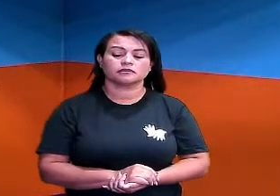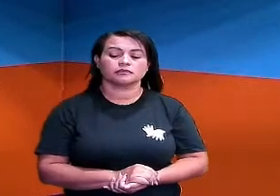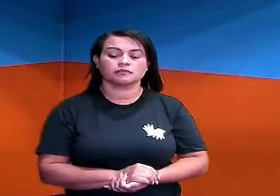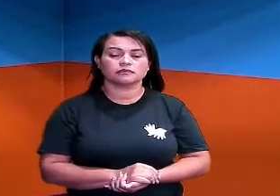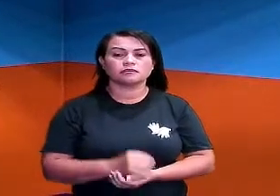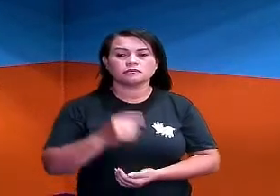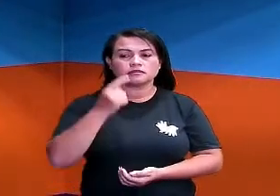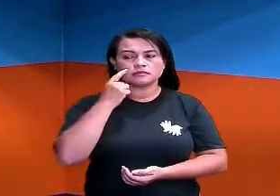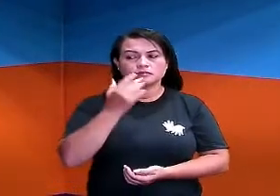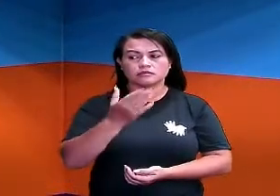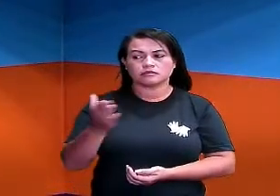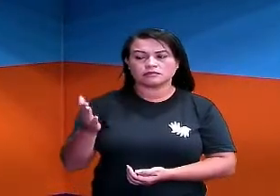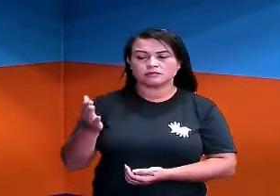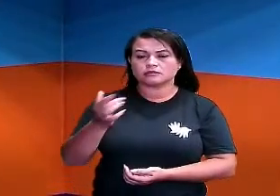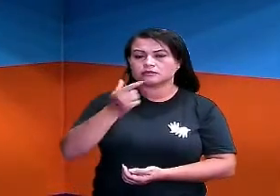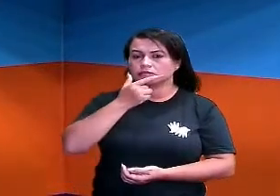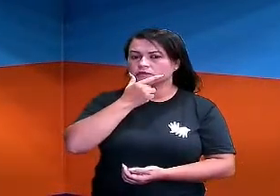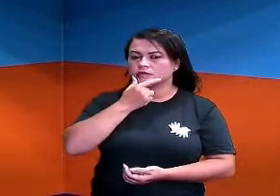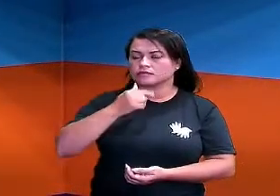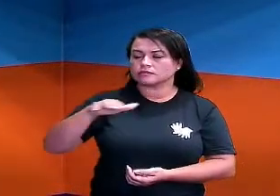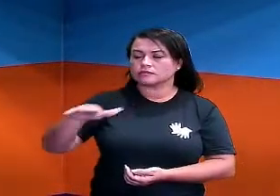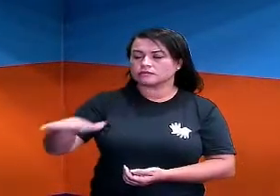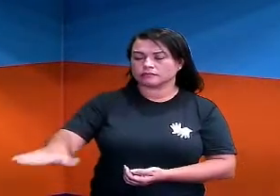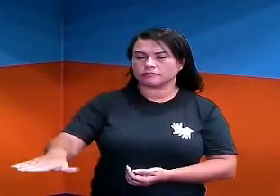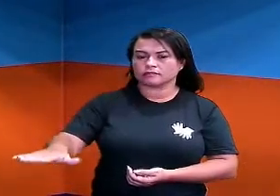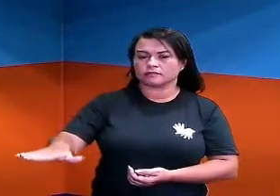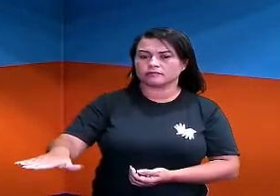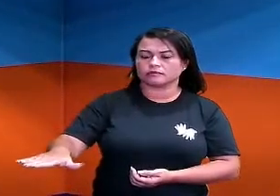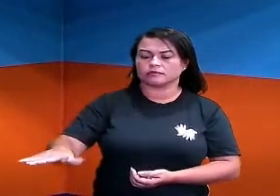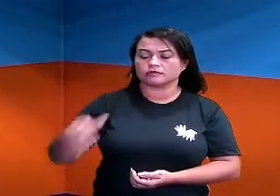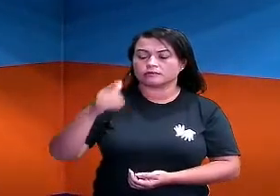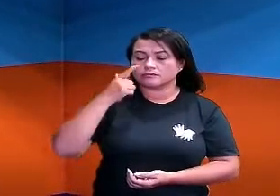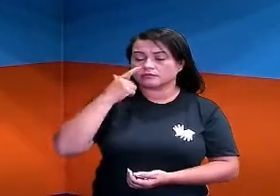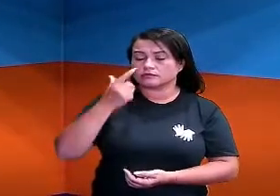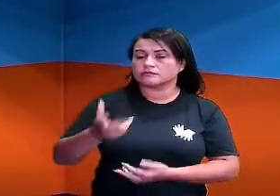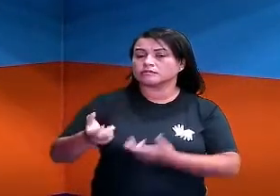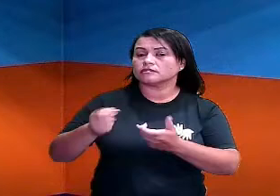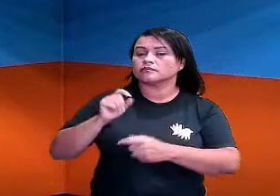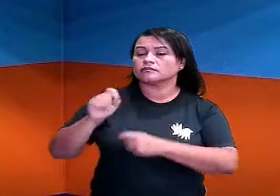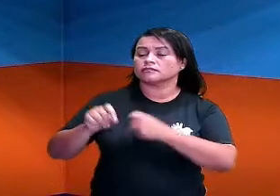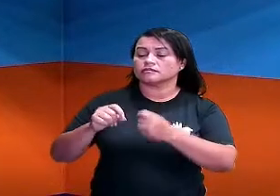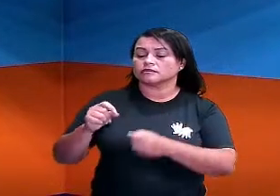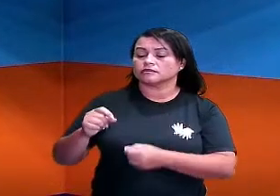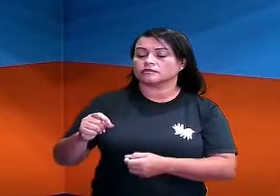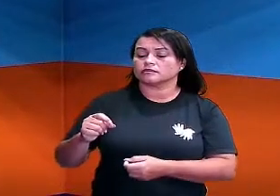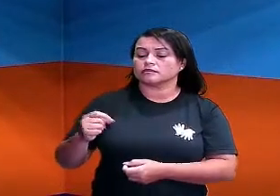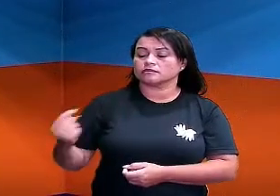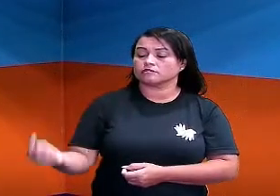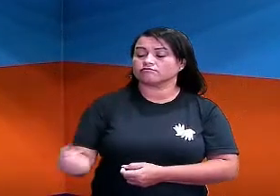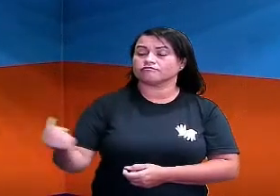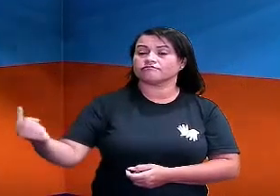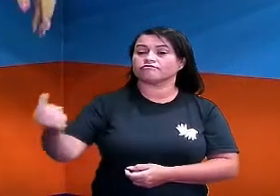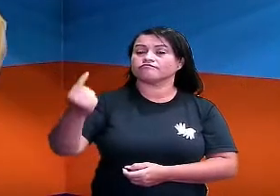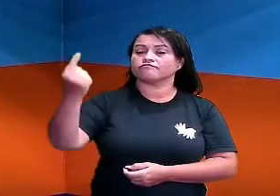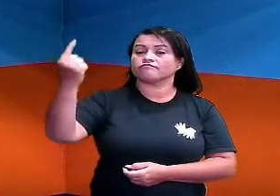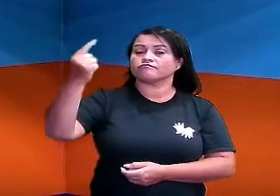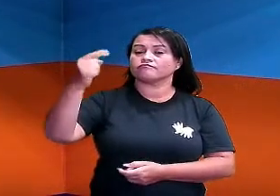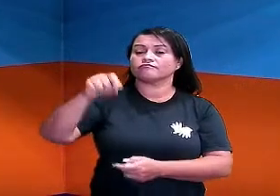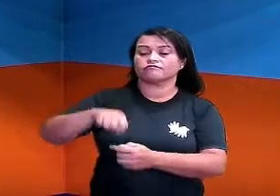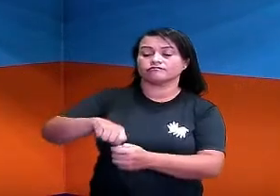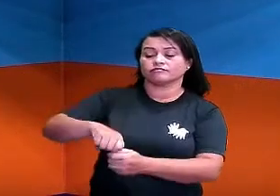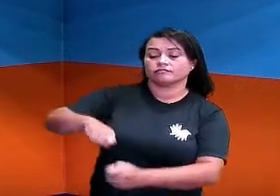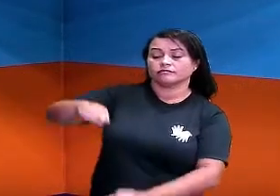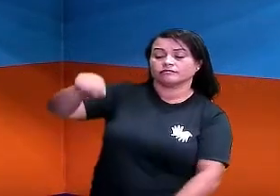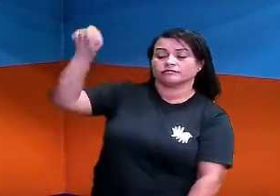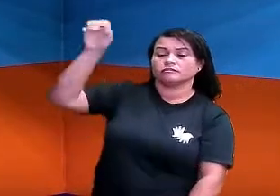Tá vendo aí, ó, o menino? Isso aqui também é um instrumento de medida. Quando a gente vai